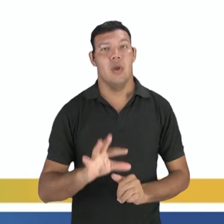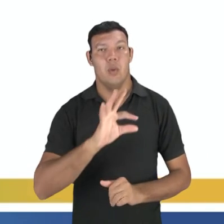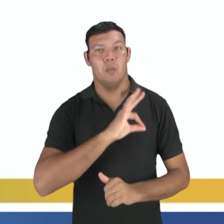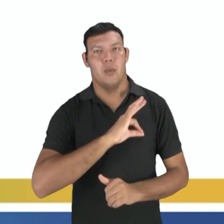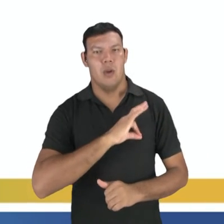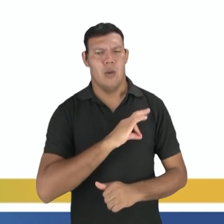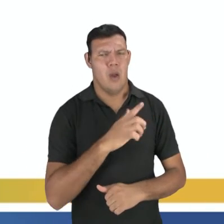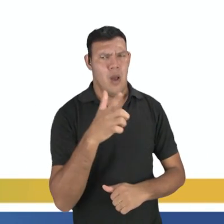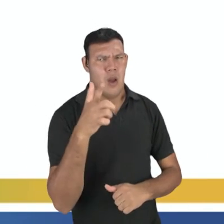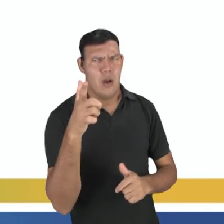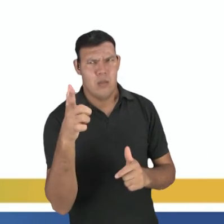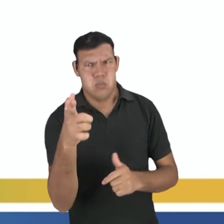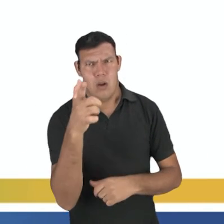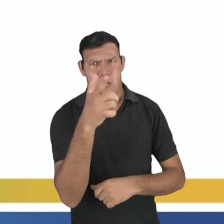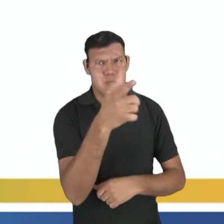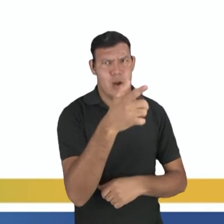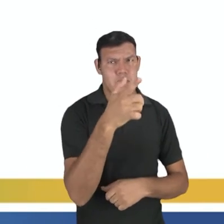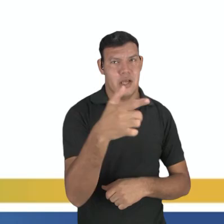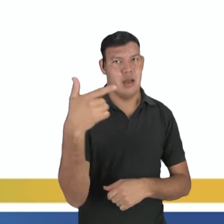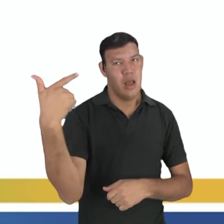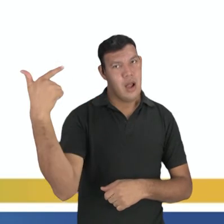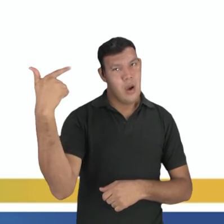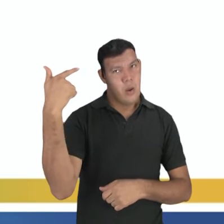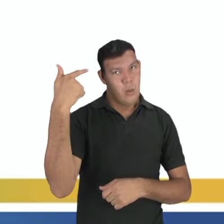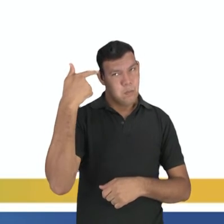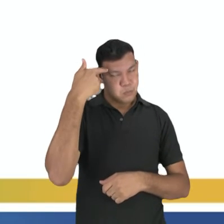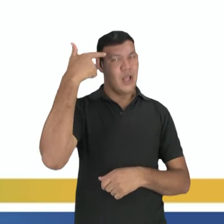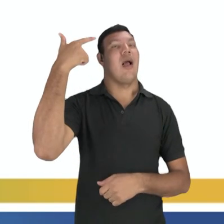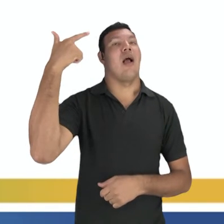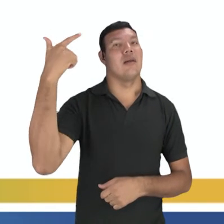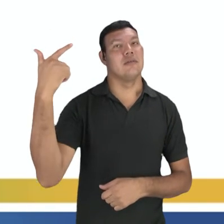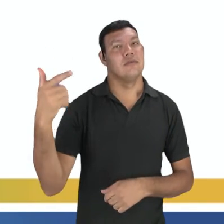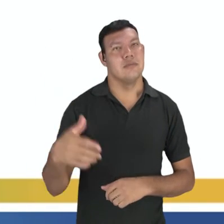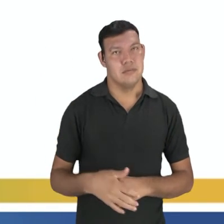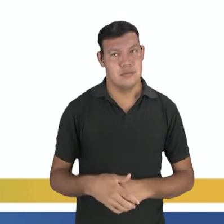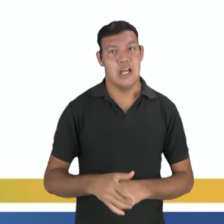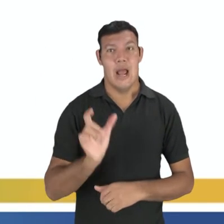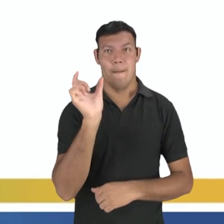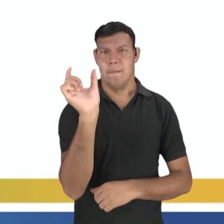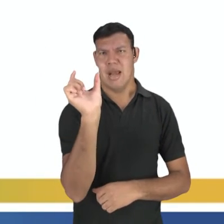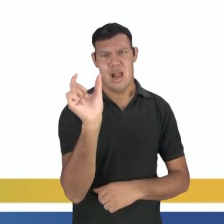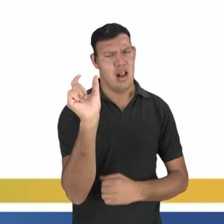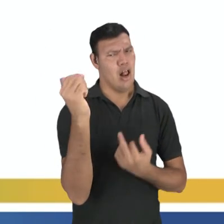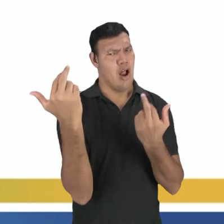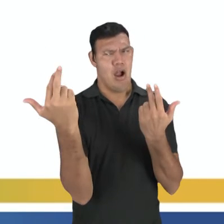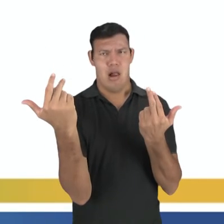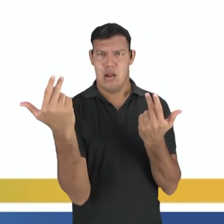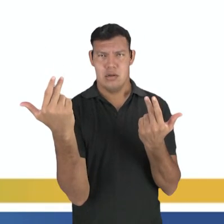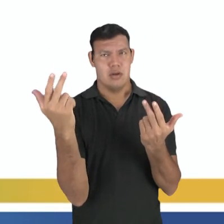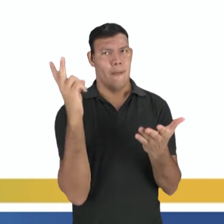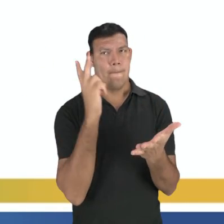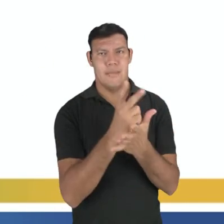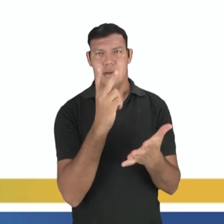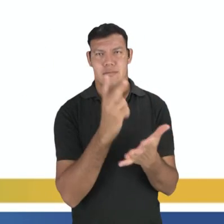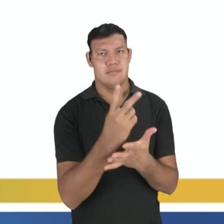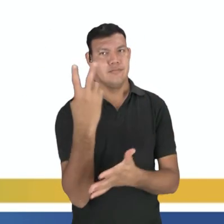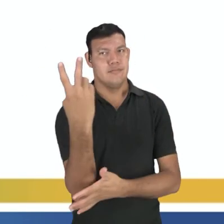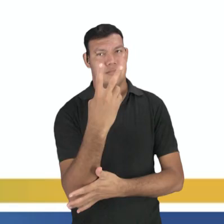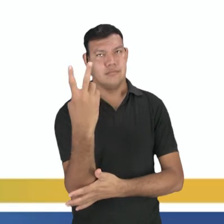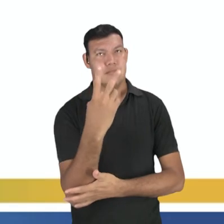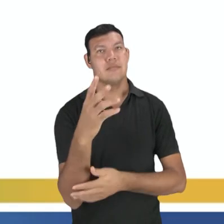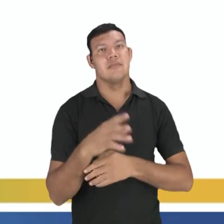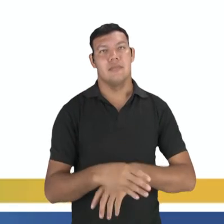e recebeu a bala na cabeça. Nós temos a mesma palavra, as duas palavras